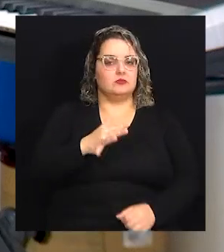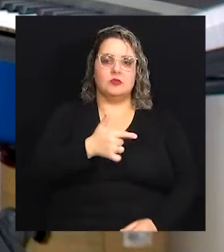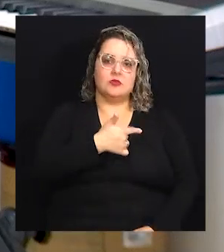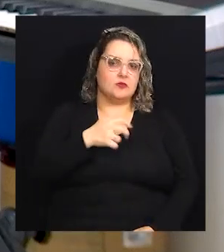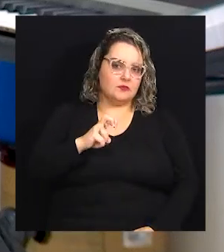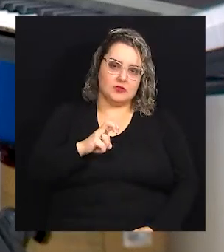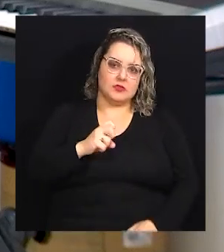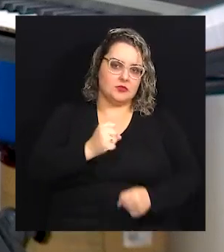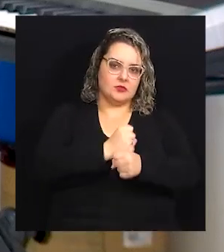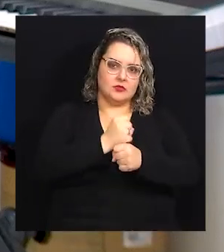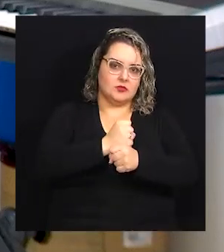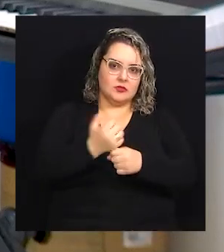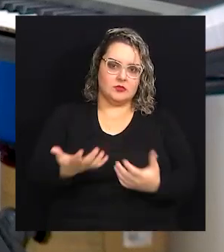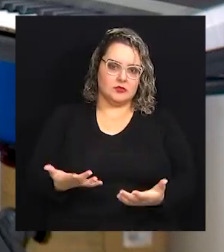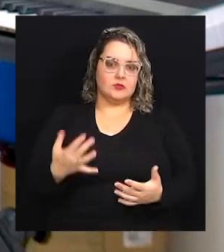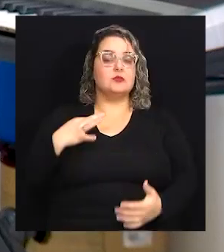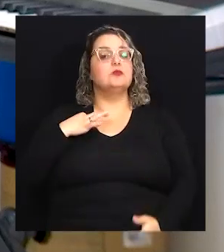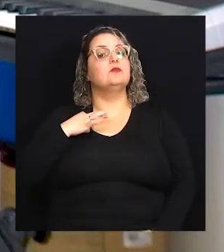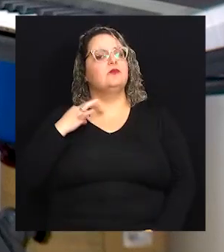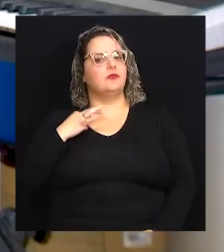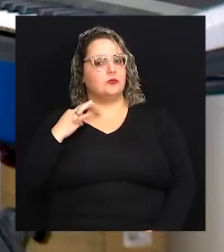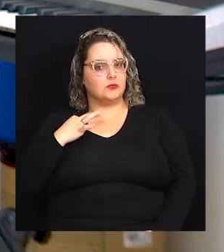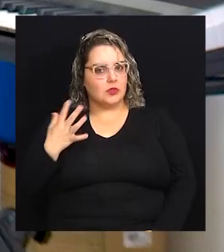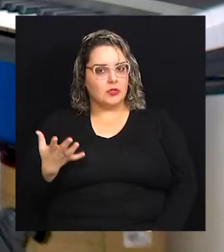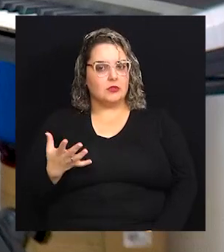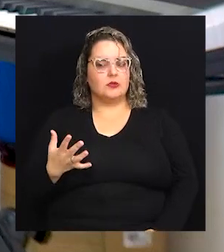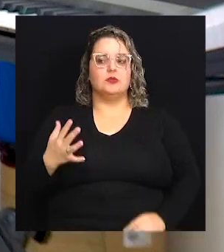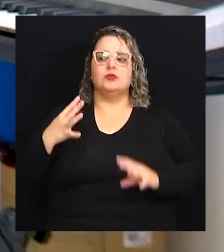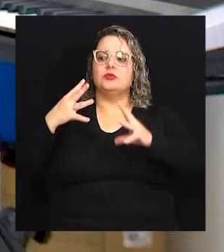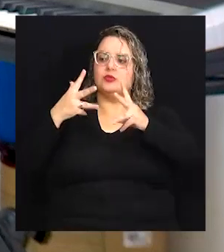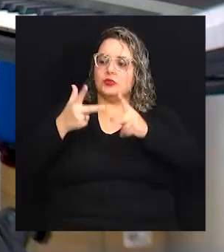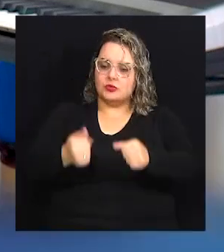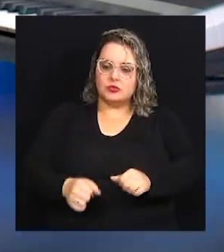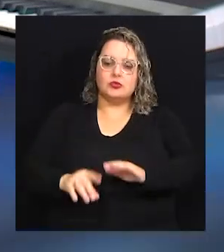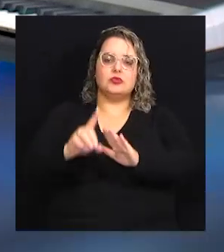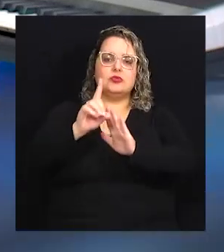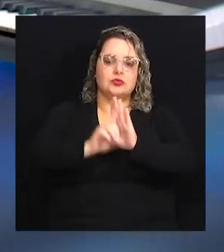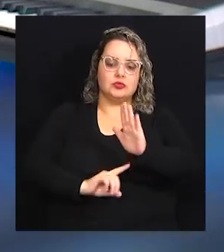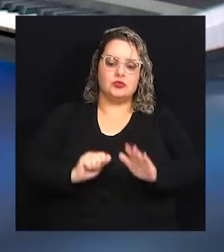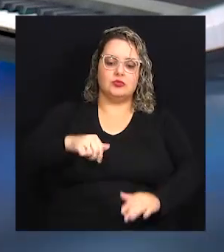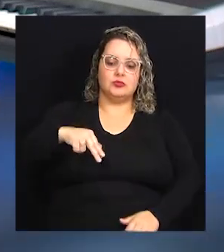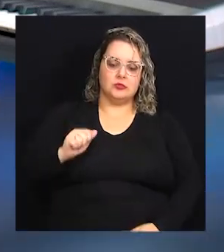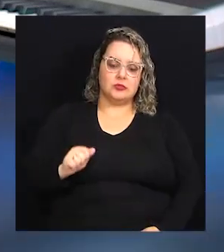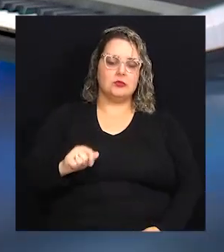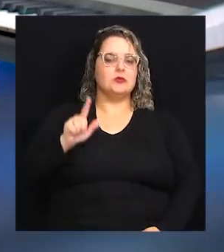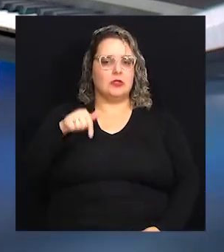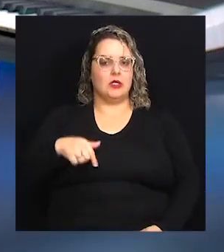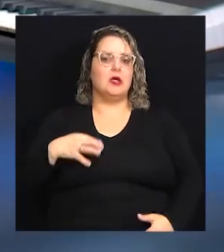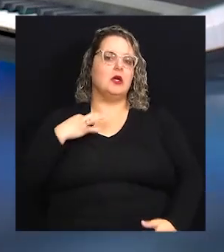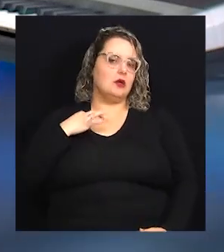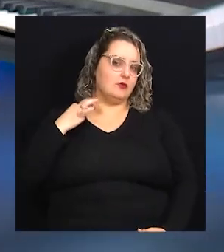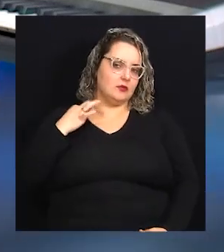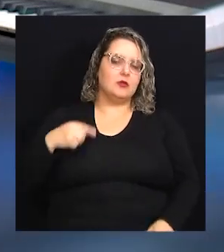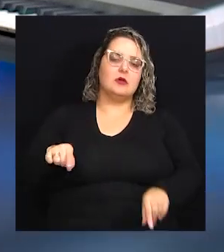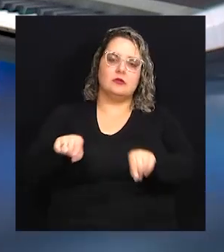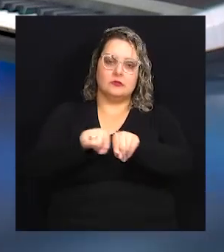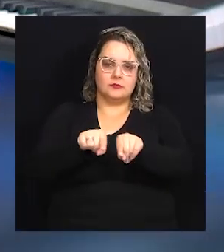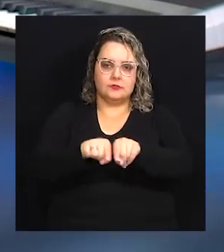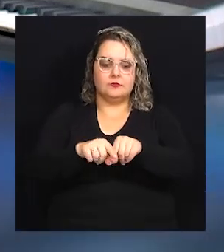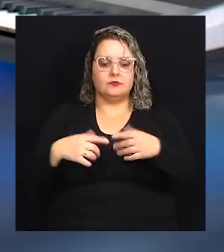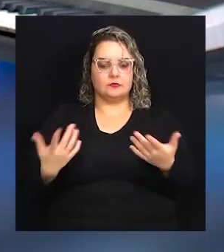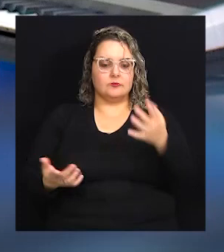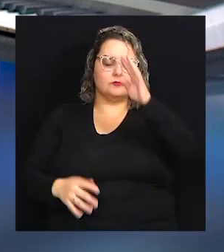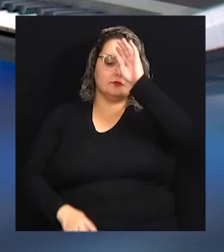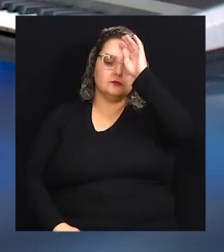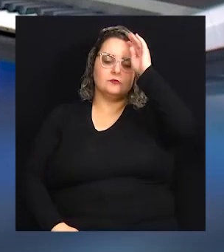do Ana há mais ou menos uns 25 anos, de forma voluntária. Toda a diretoria do Ana, ela é de forma voluntária